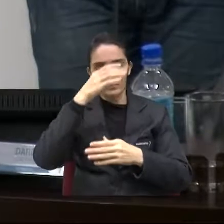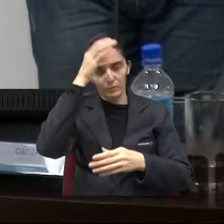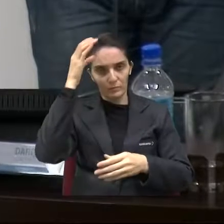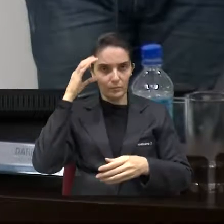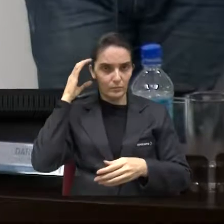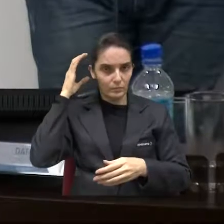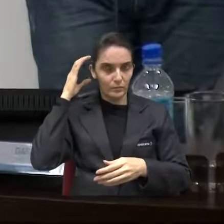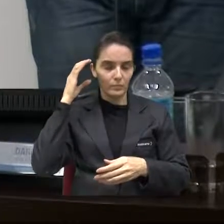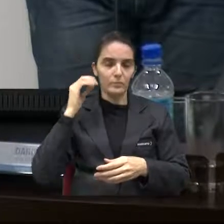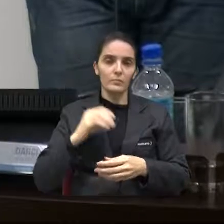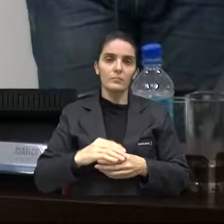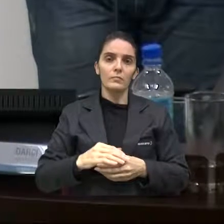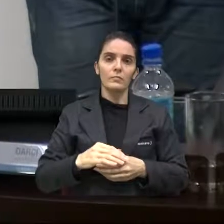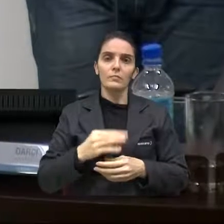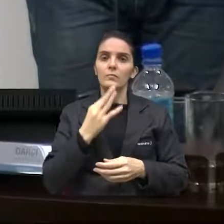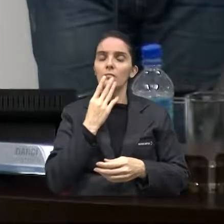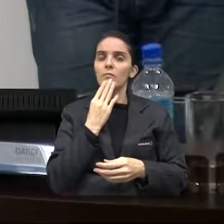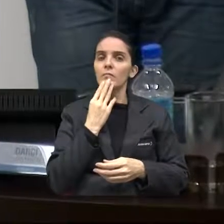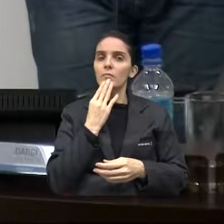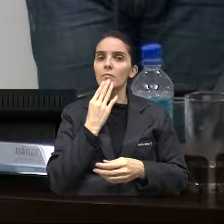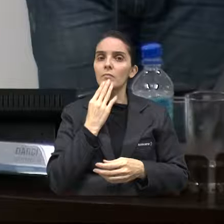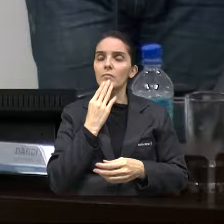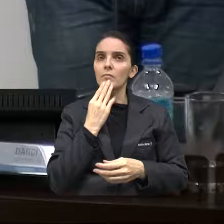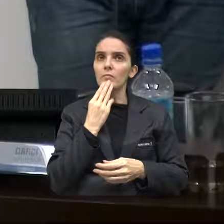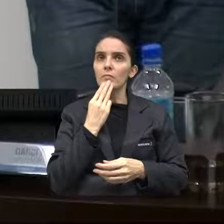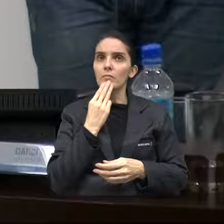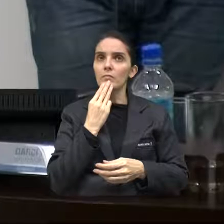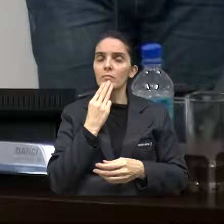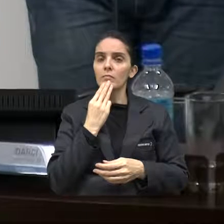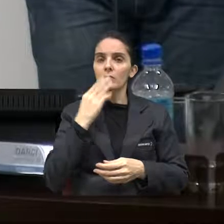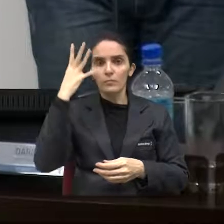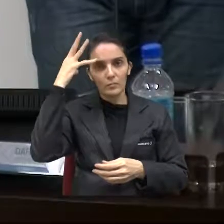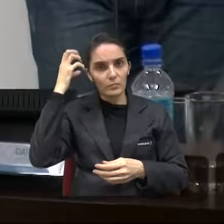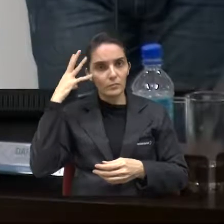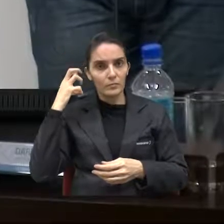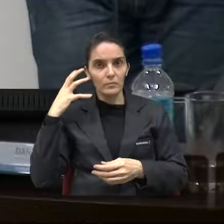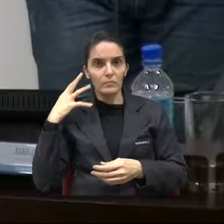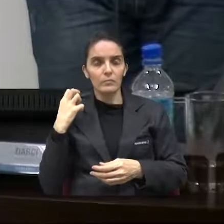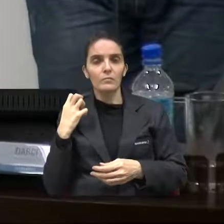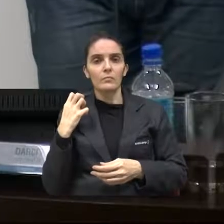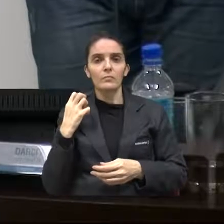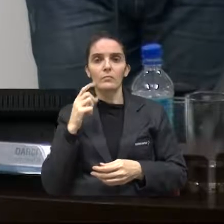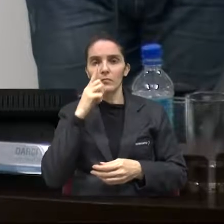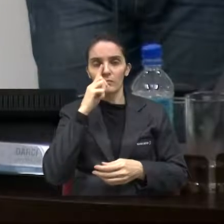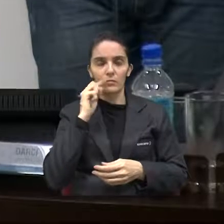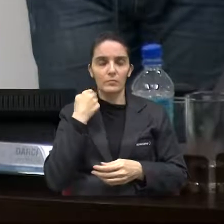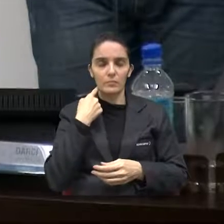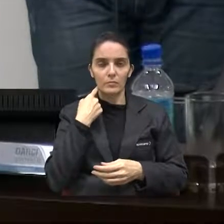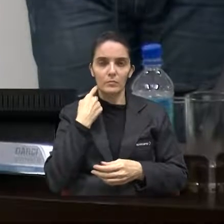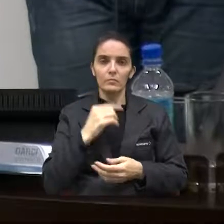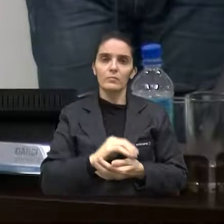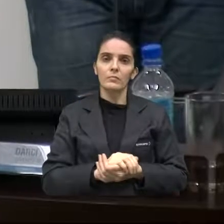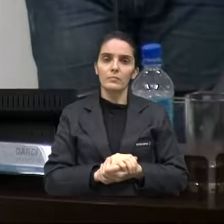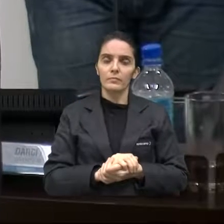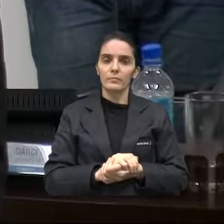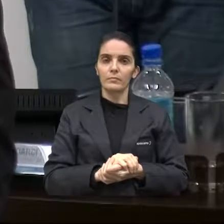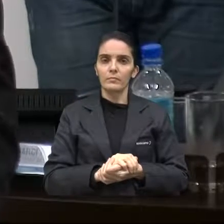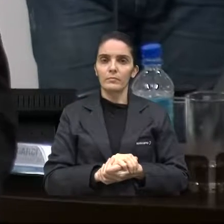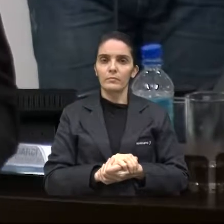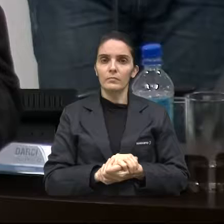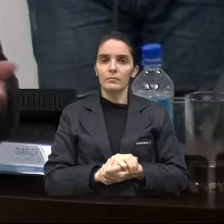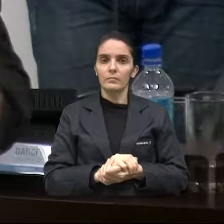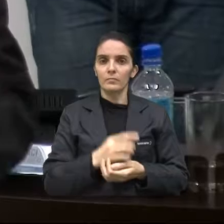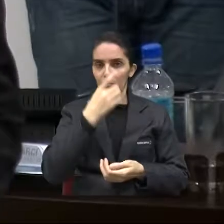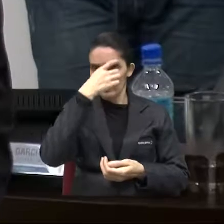Pontes, o vereador Vaguinho, a vereadora Lubogo e o vereador Nilton Santos. E o vereador